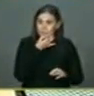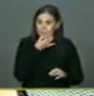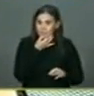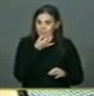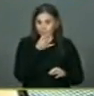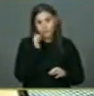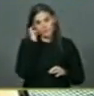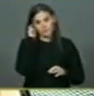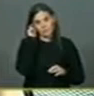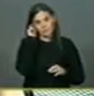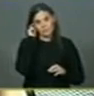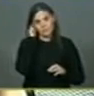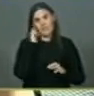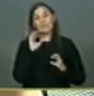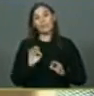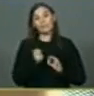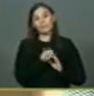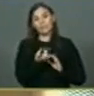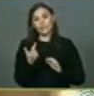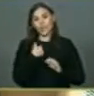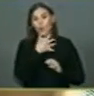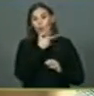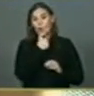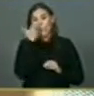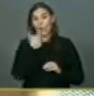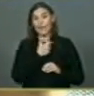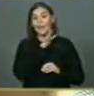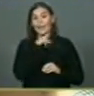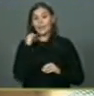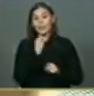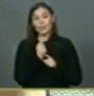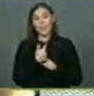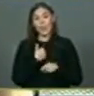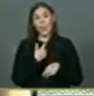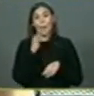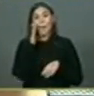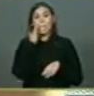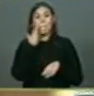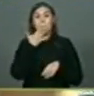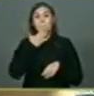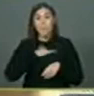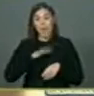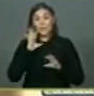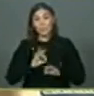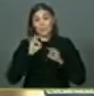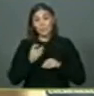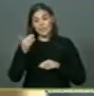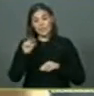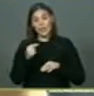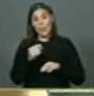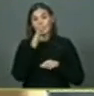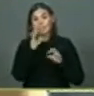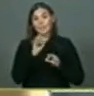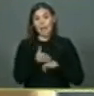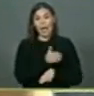fiz uma série de tratamentos, mesmo nesta altura estou com uma cor muito gira, porque estou moreno, porque é do tratamento que ando a fazer. O tratamento anterior também me deu uma cor muito